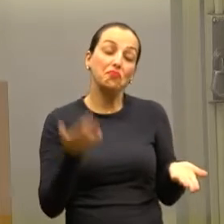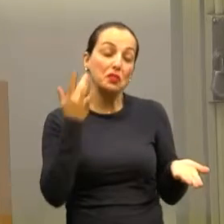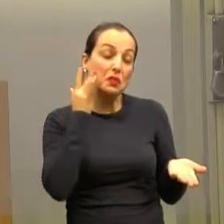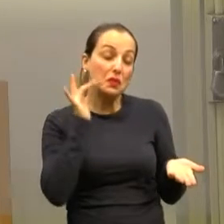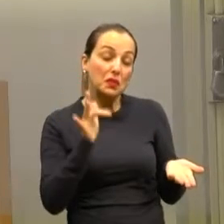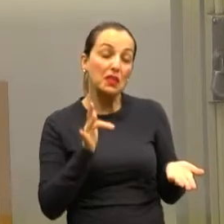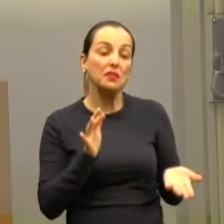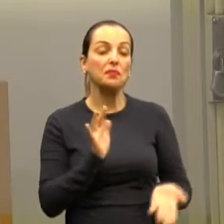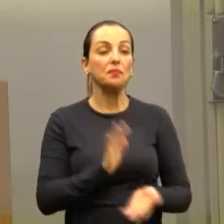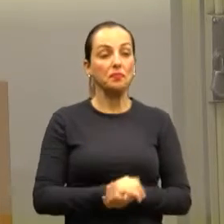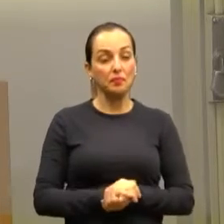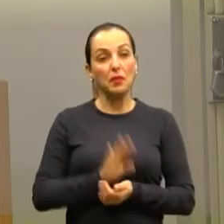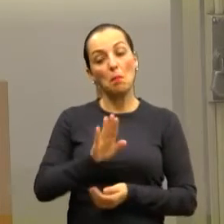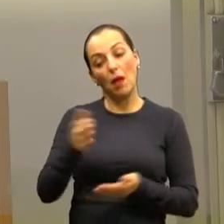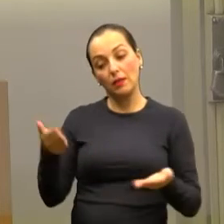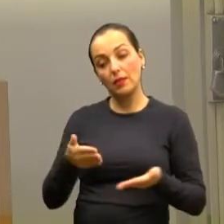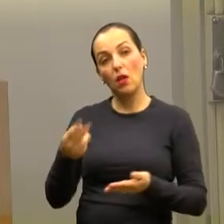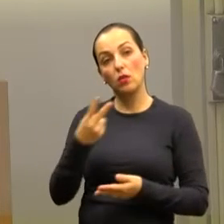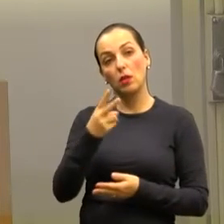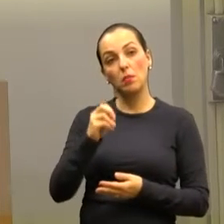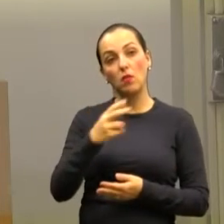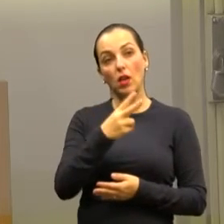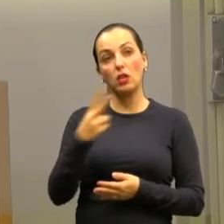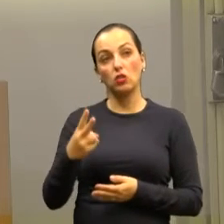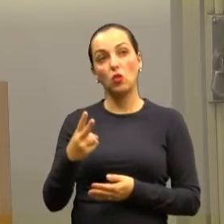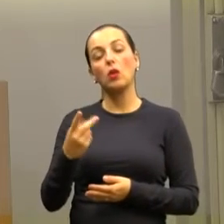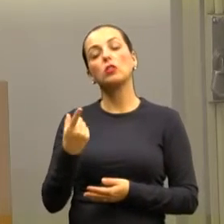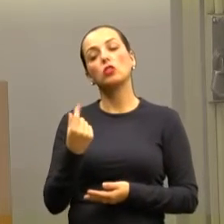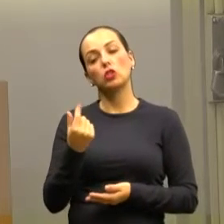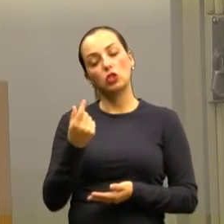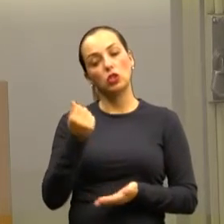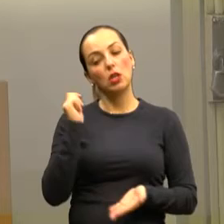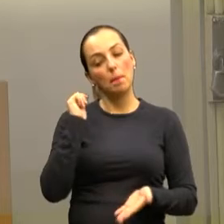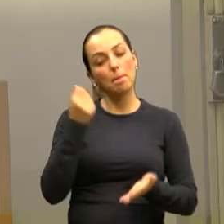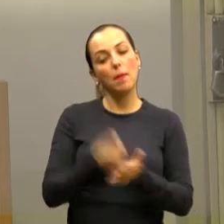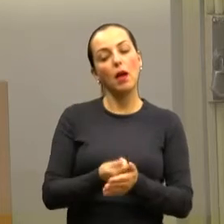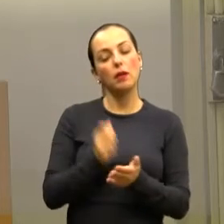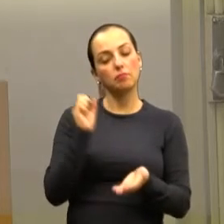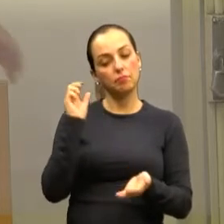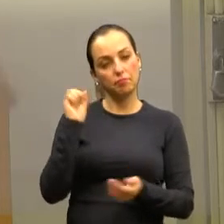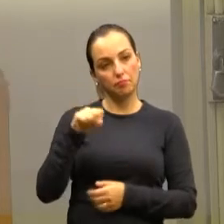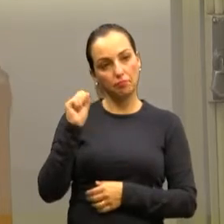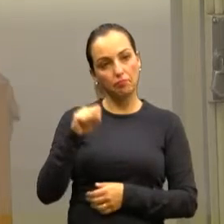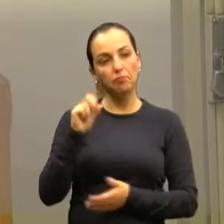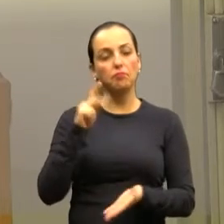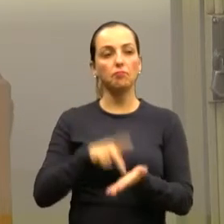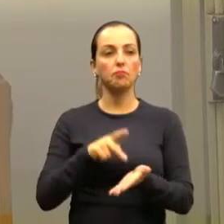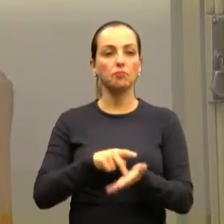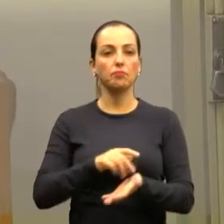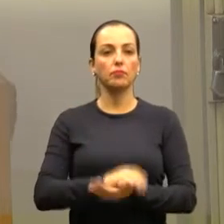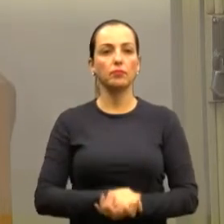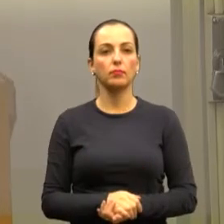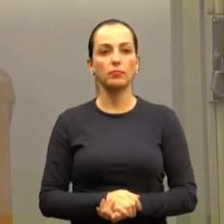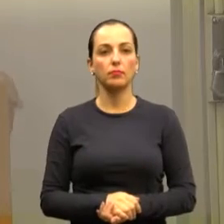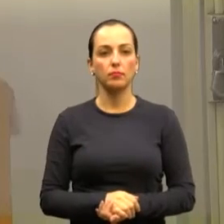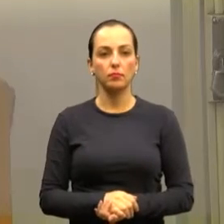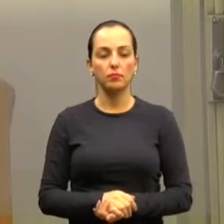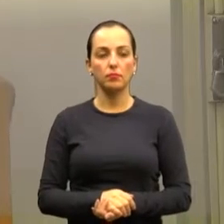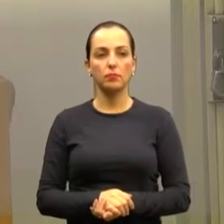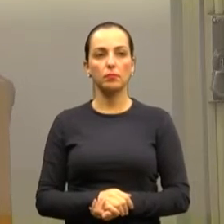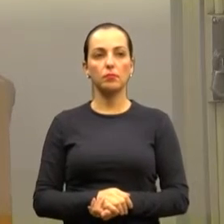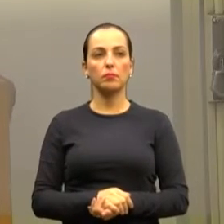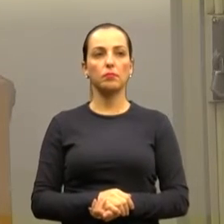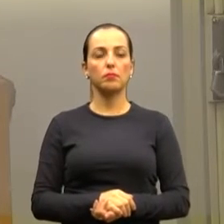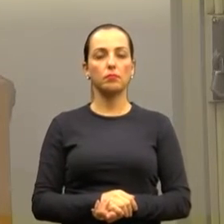que não veio não há mais ou menos 22 eu creio que até o final do ano esses precatórios vão ser pagos tá e eu queria